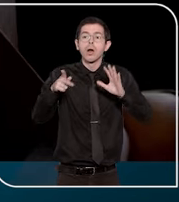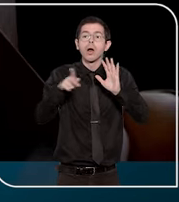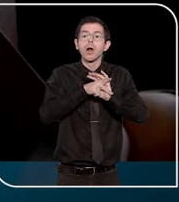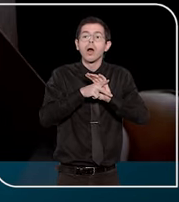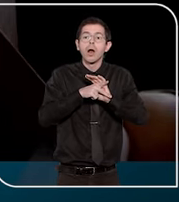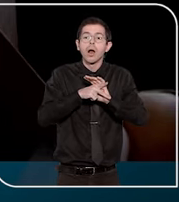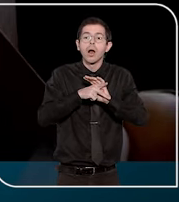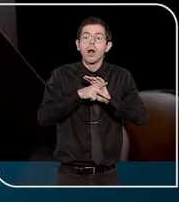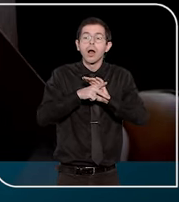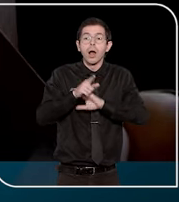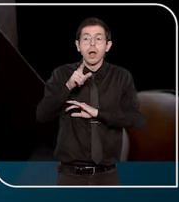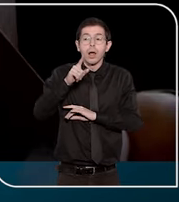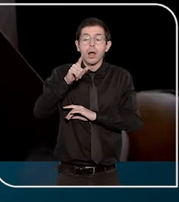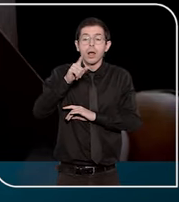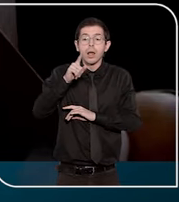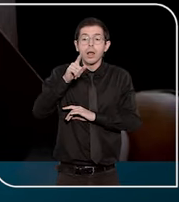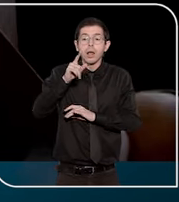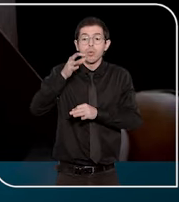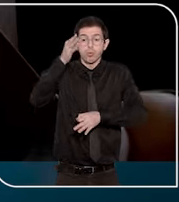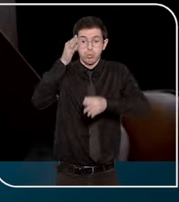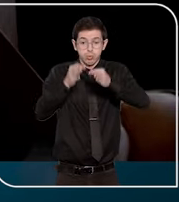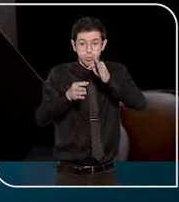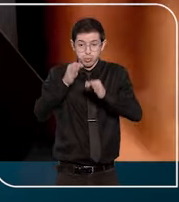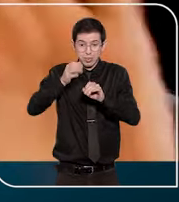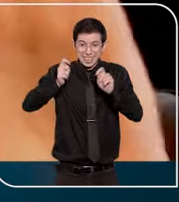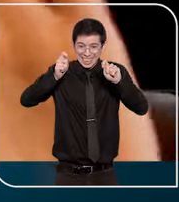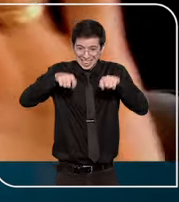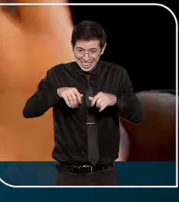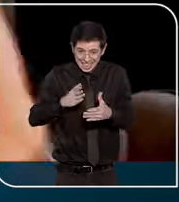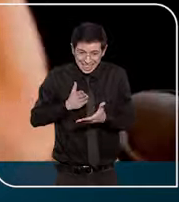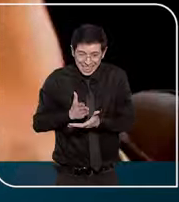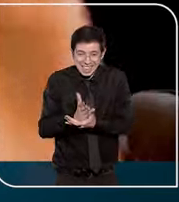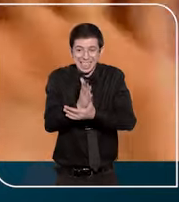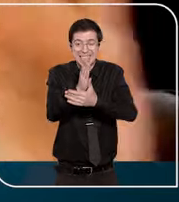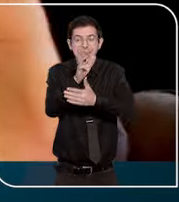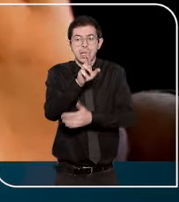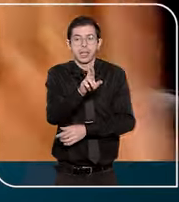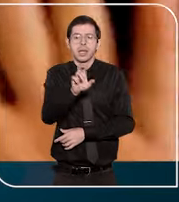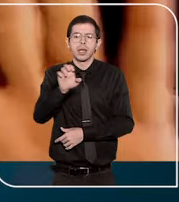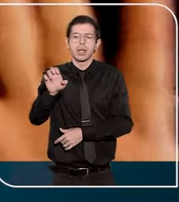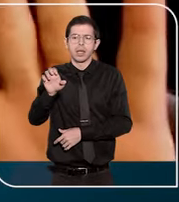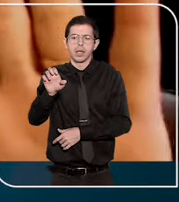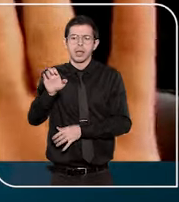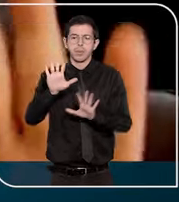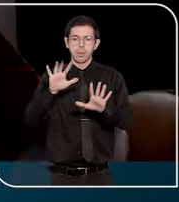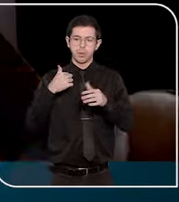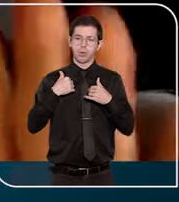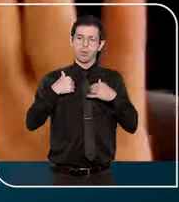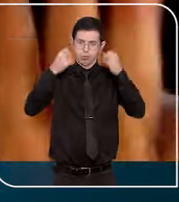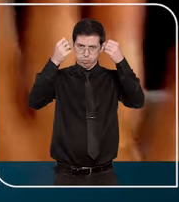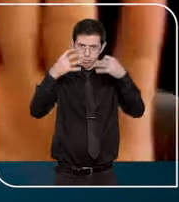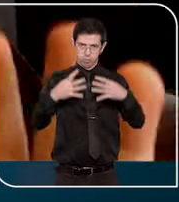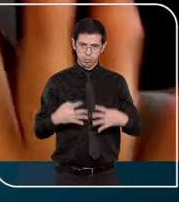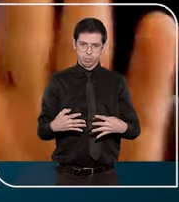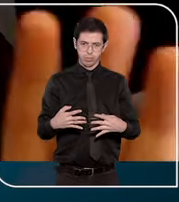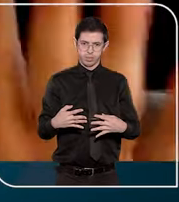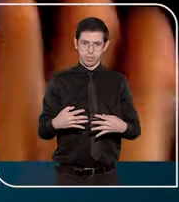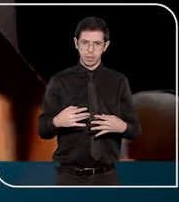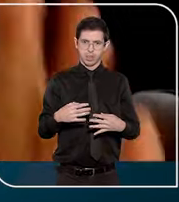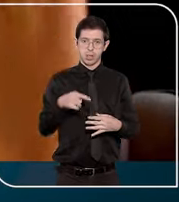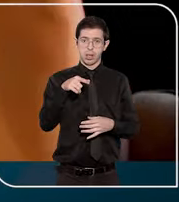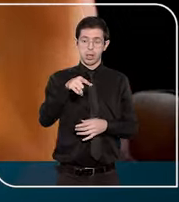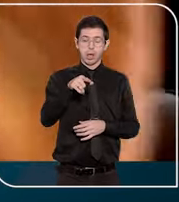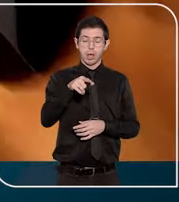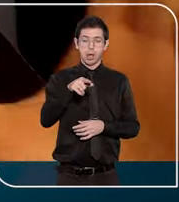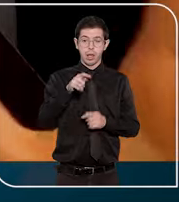de viabilidade do recurso extraordinário. Agora, para tudo, calma, calma que eu vou explicar. O programa é sobre o